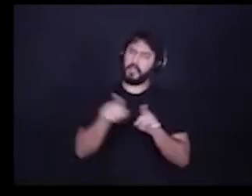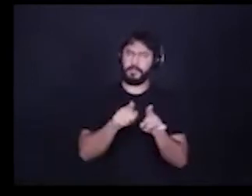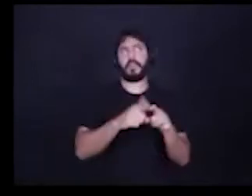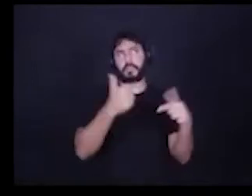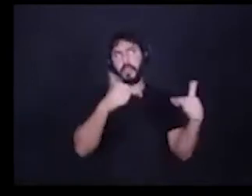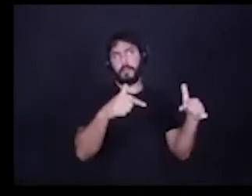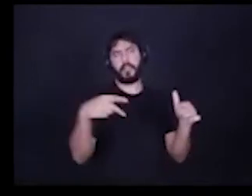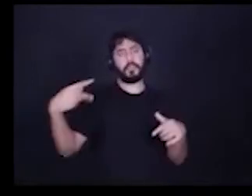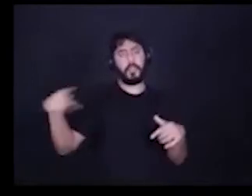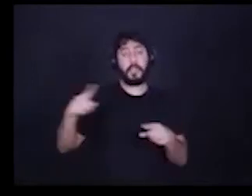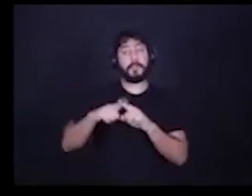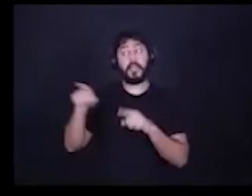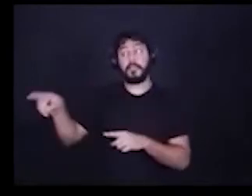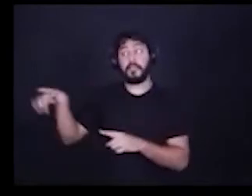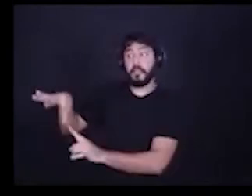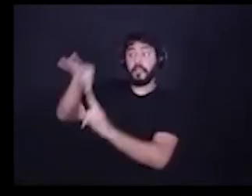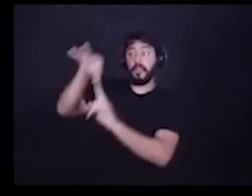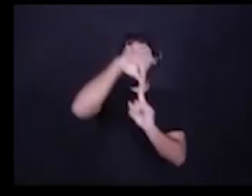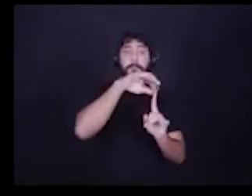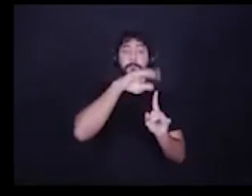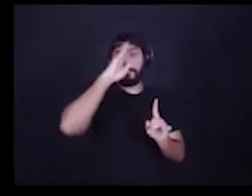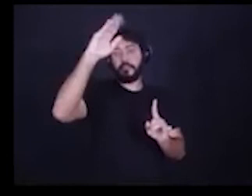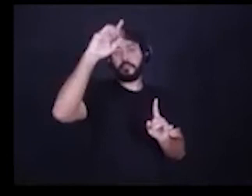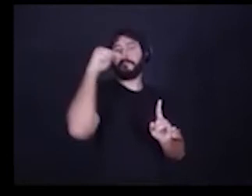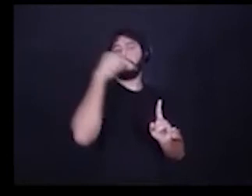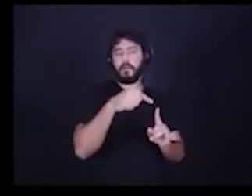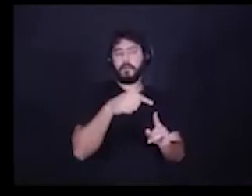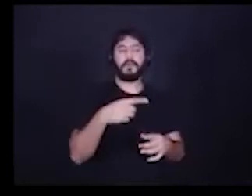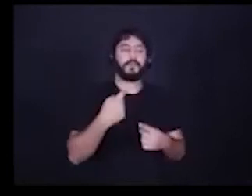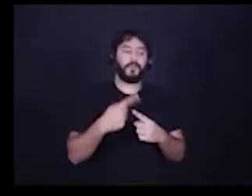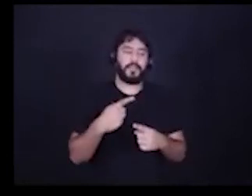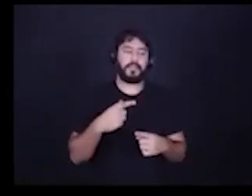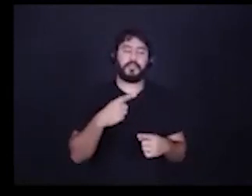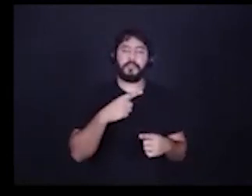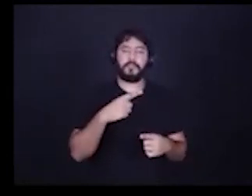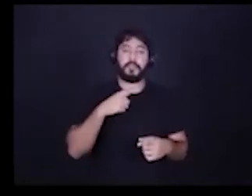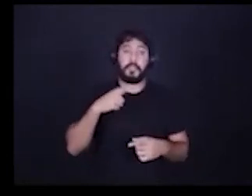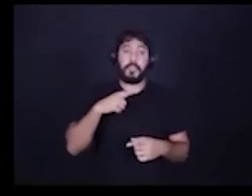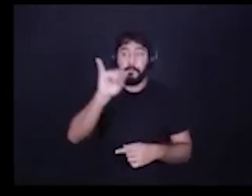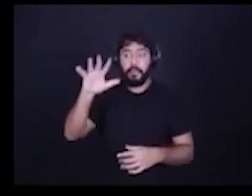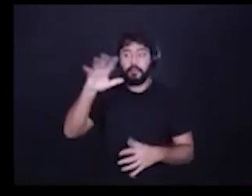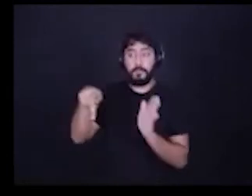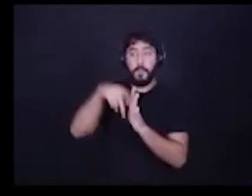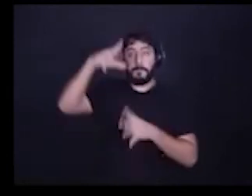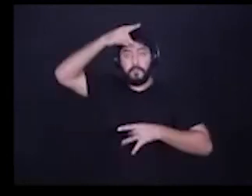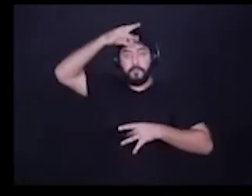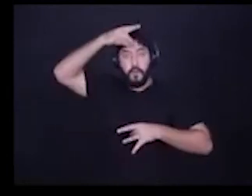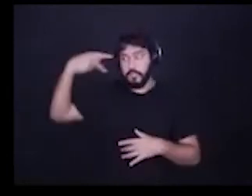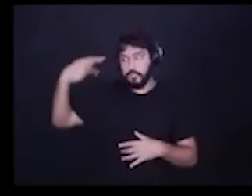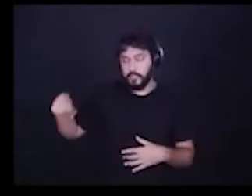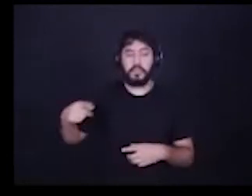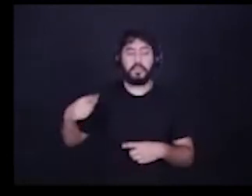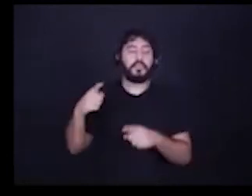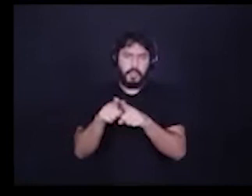dessa comunicação. Não só para dar espaço para essas imagens de performance dele, mas porque a figura, sobretudo, acho que o nome da exposição me dava muito essa noção,